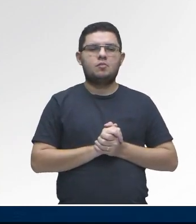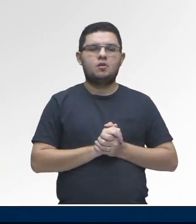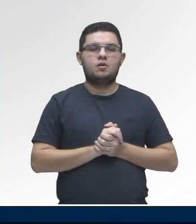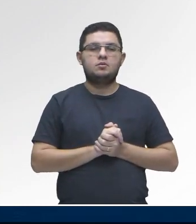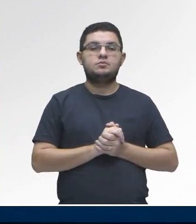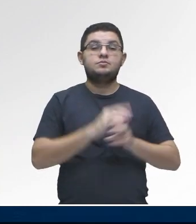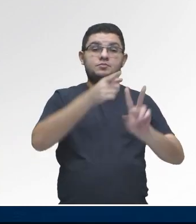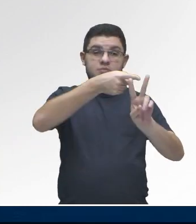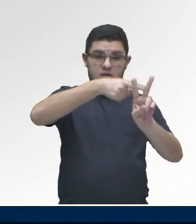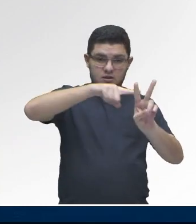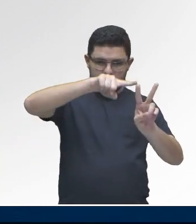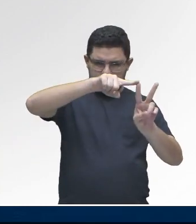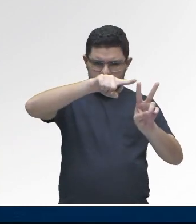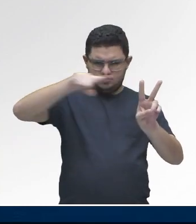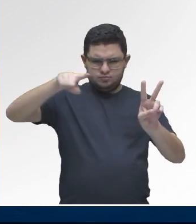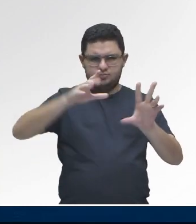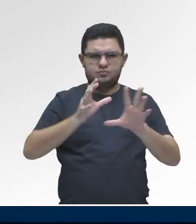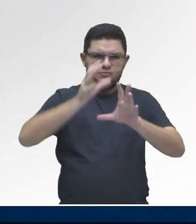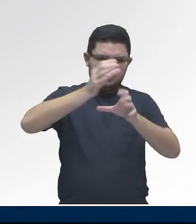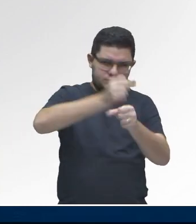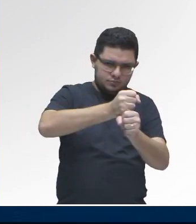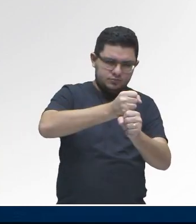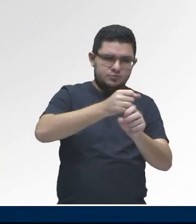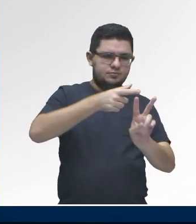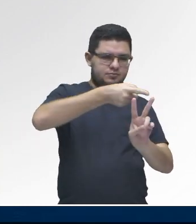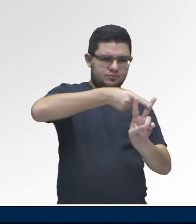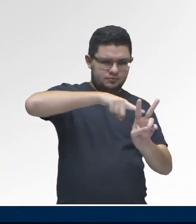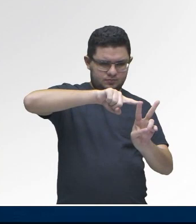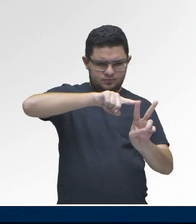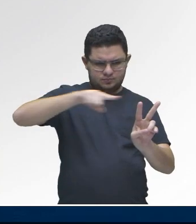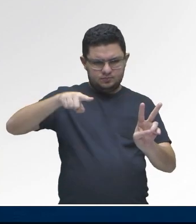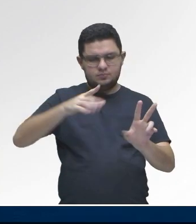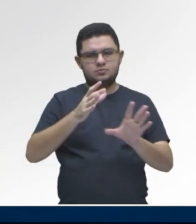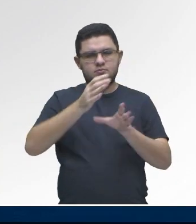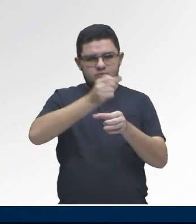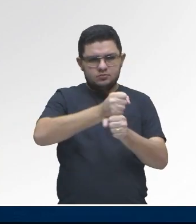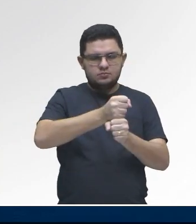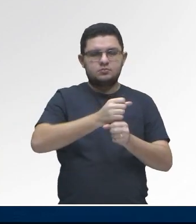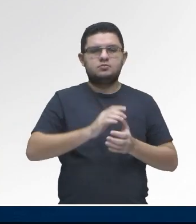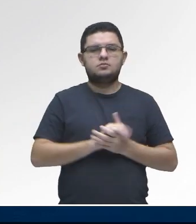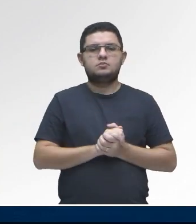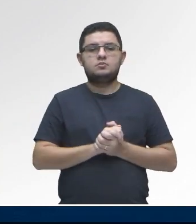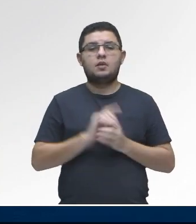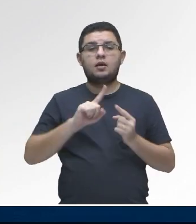as raízes e depois